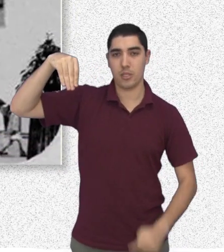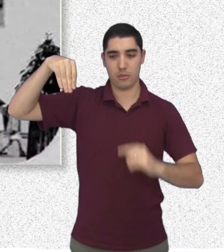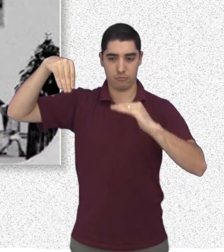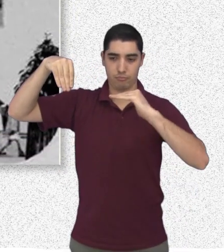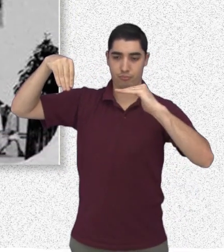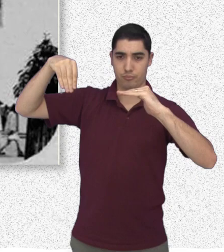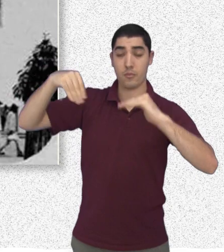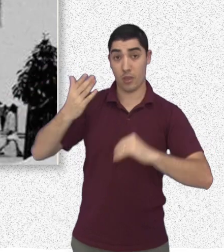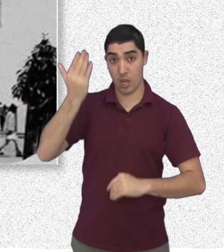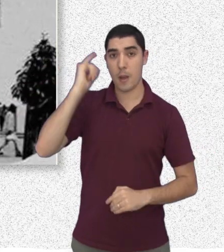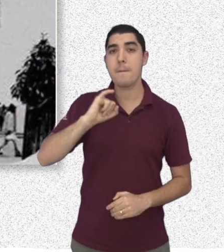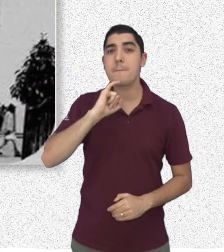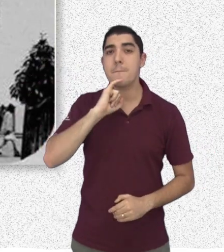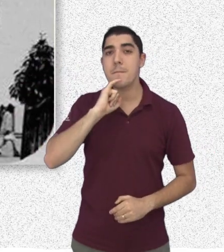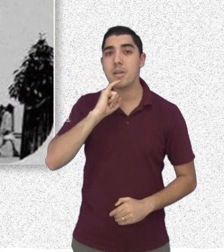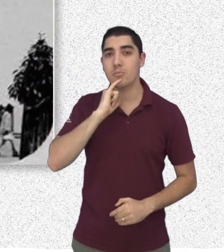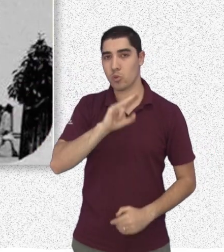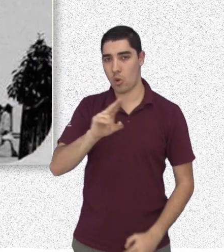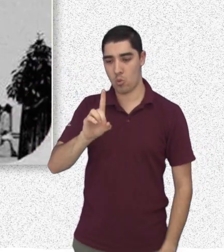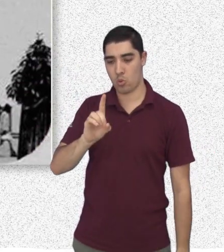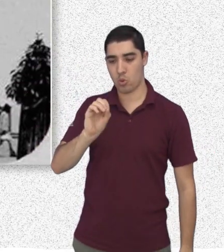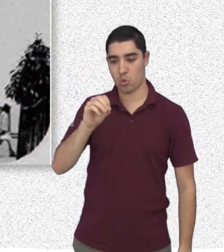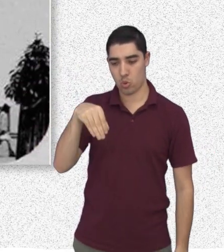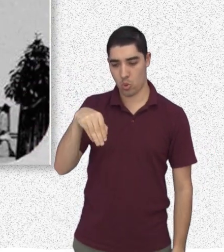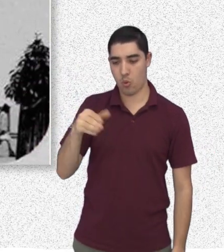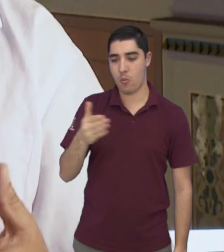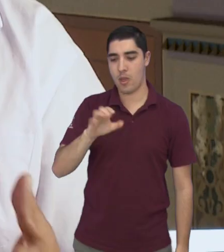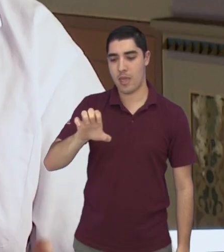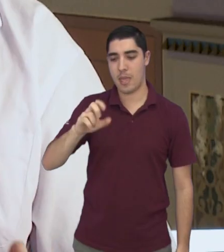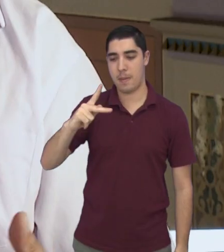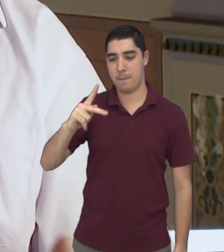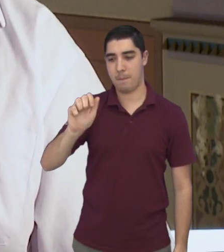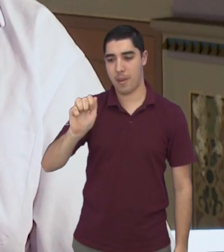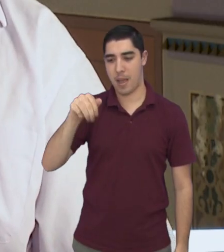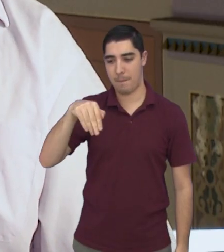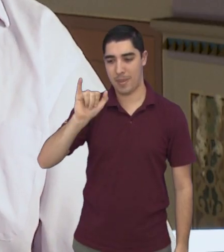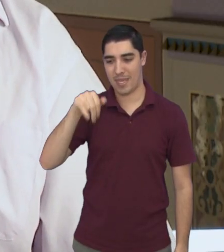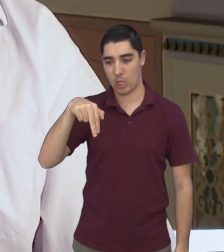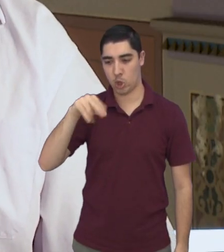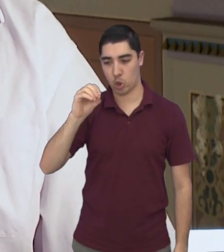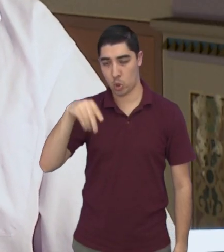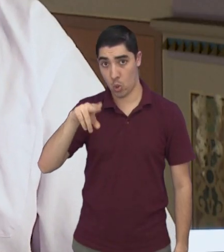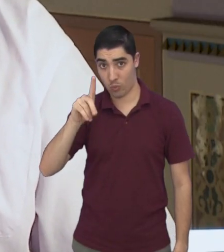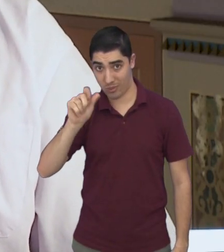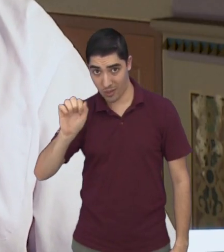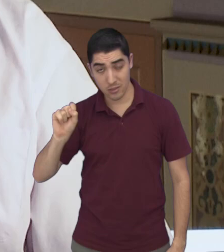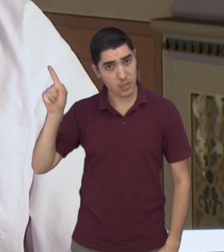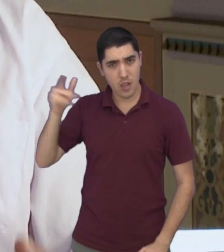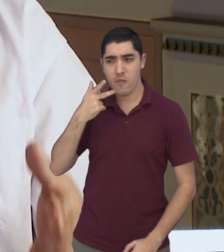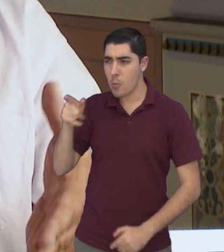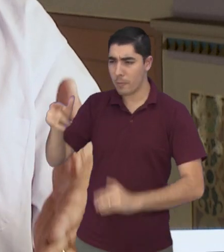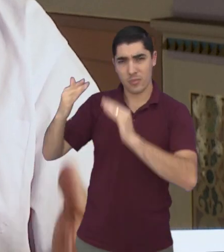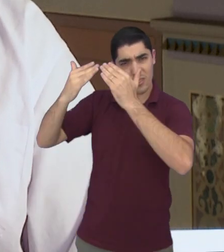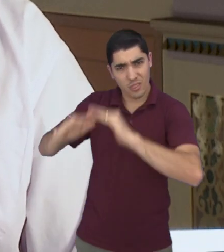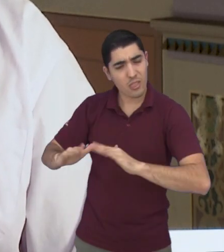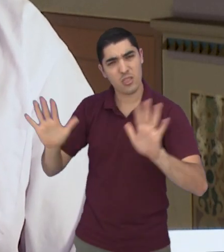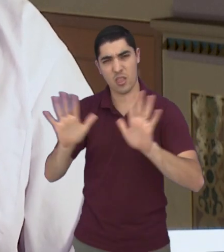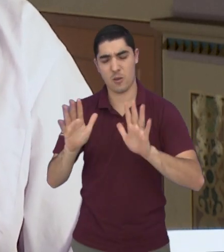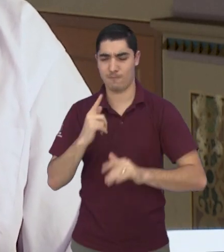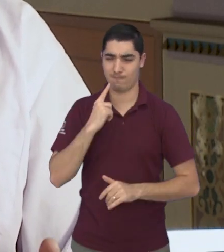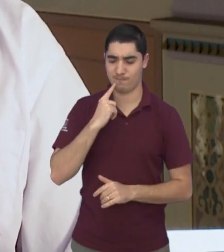da época, o Dom Epaminondas, mesmo com a população pedindo para que não fosse demolida, ele preferiu